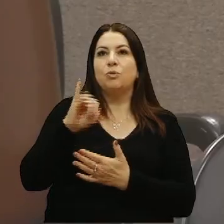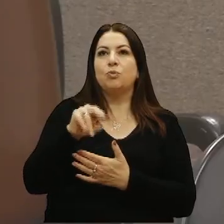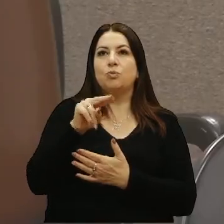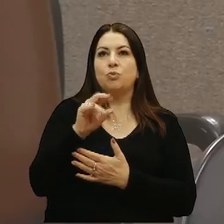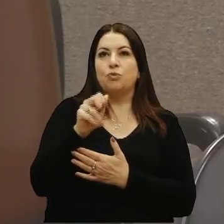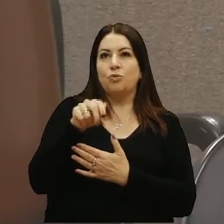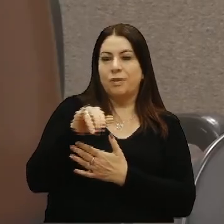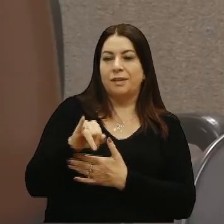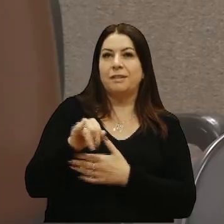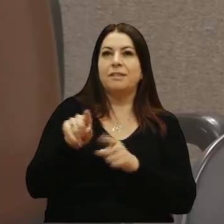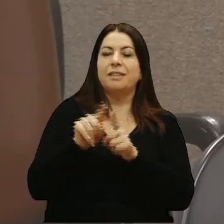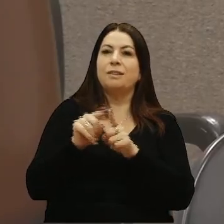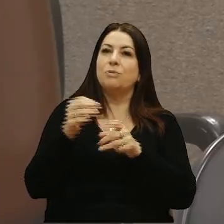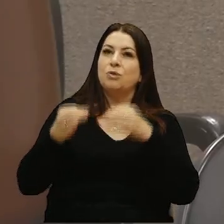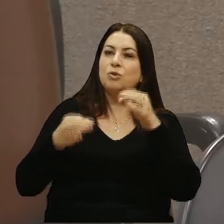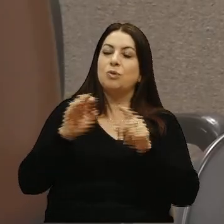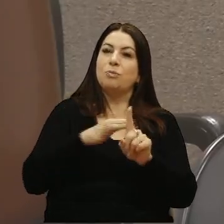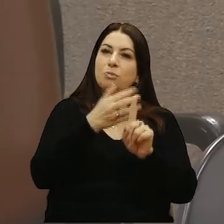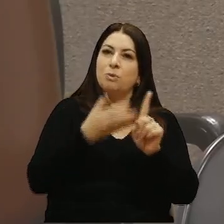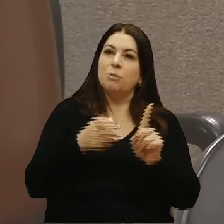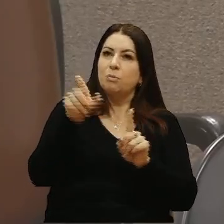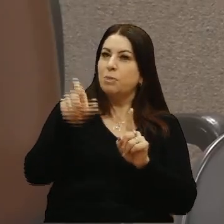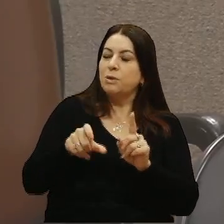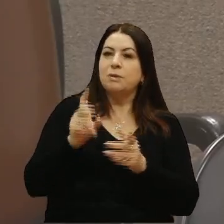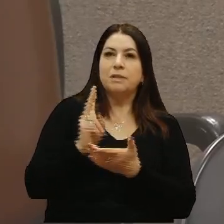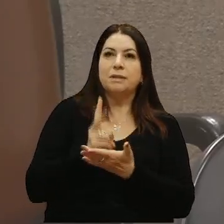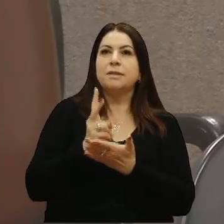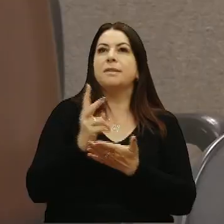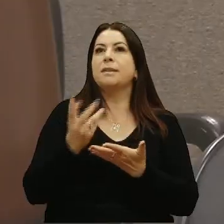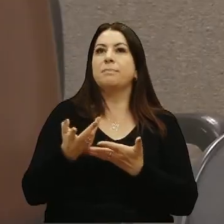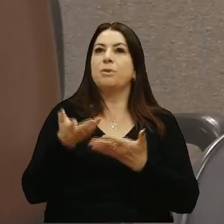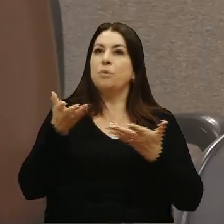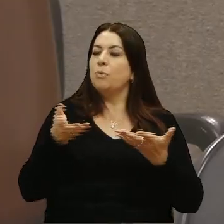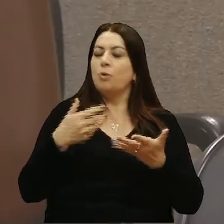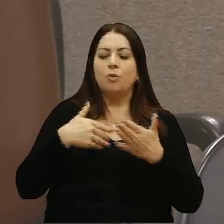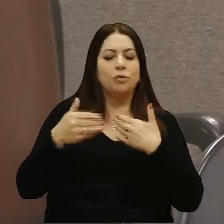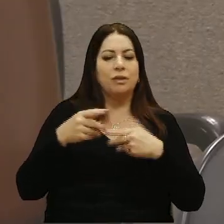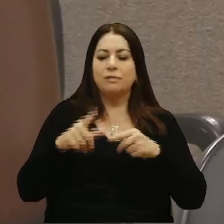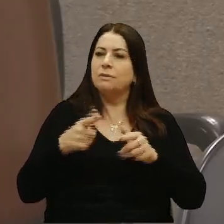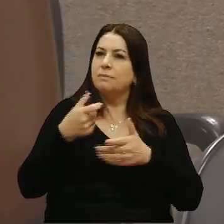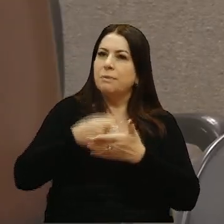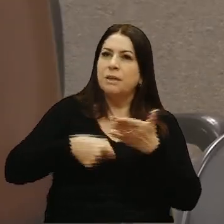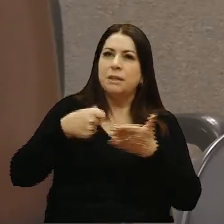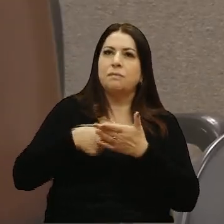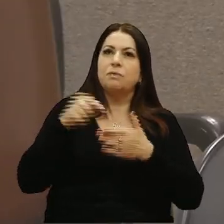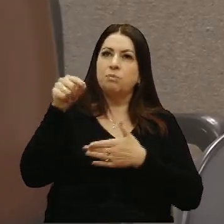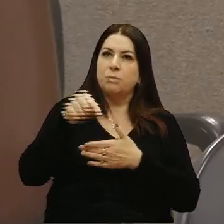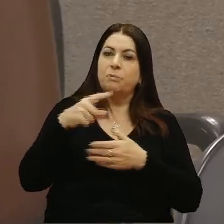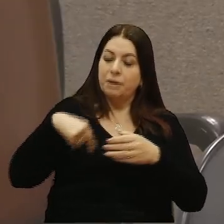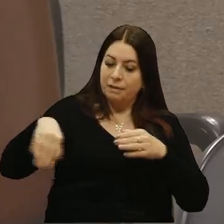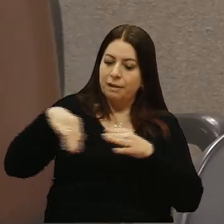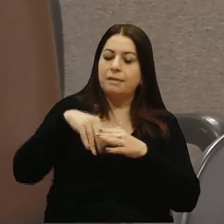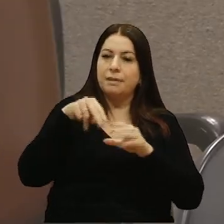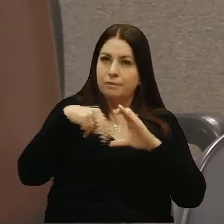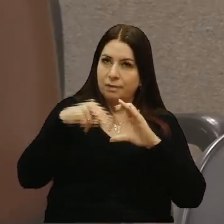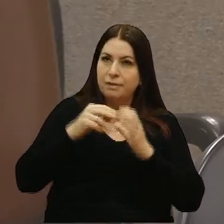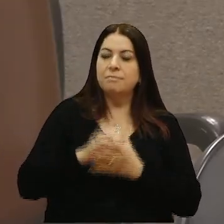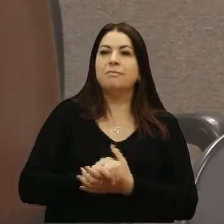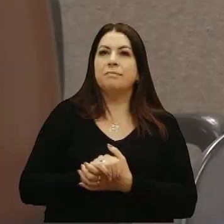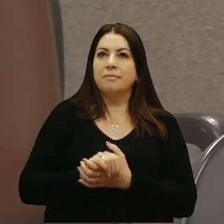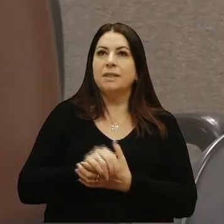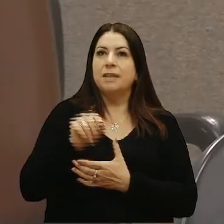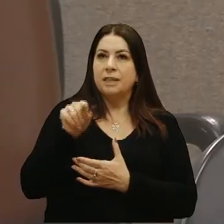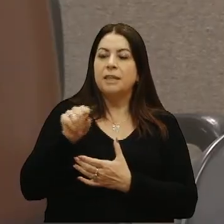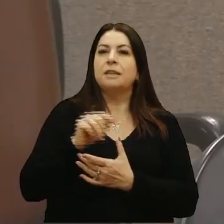Joane, uma justa homenagem, uma pessoa que sempre, né, onde estava, batalhava por mim, para eu estar aqui dentro também, aqui na Câmara.